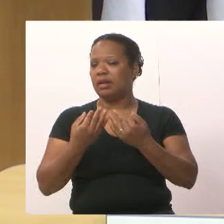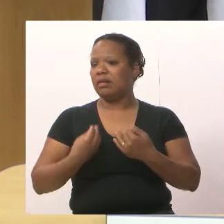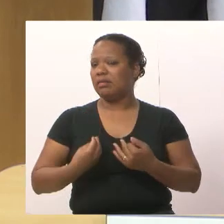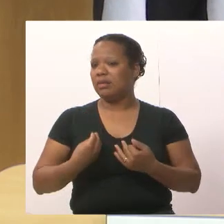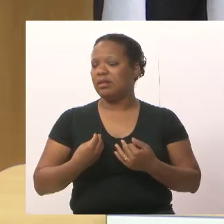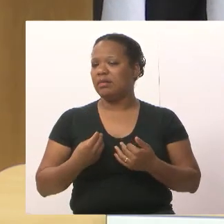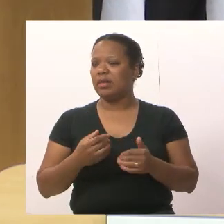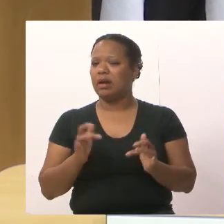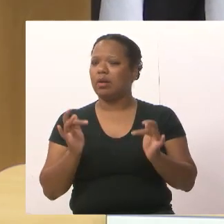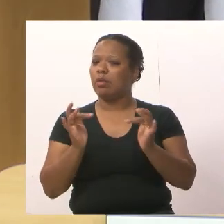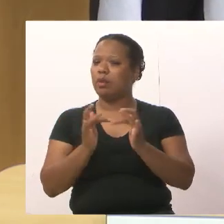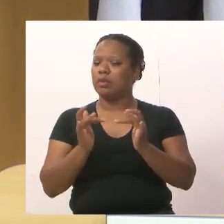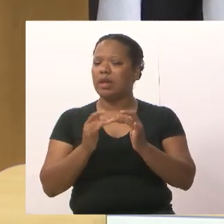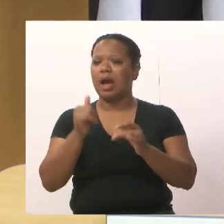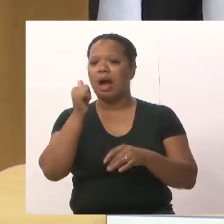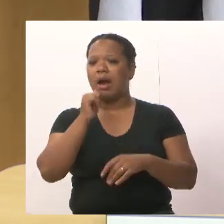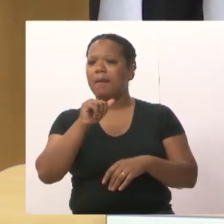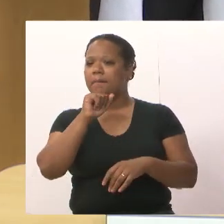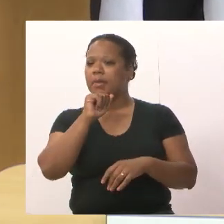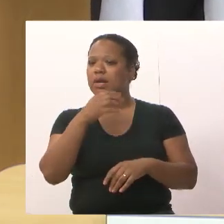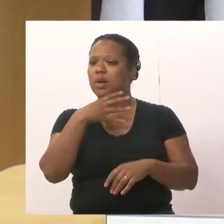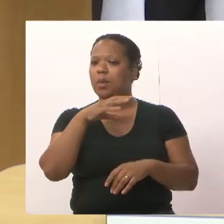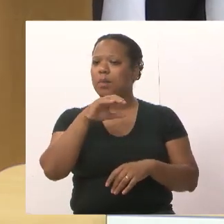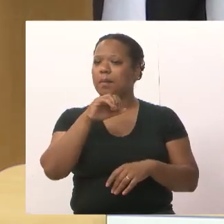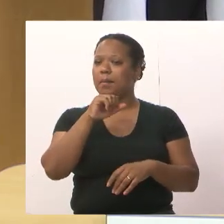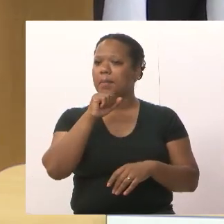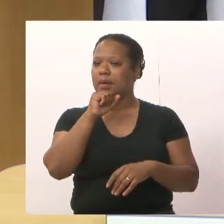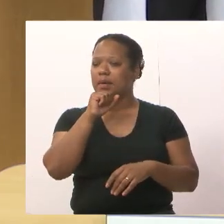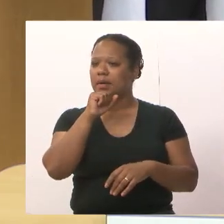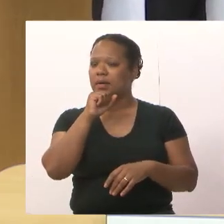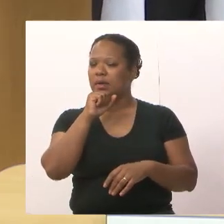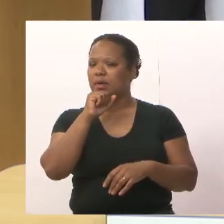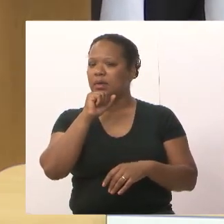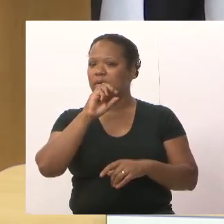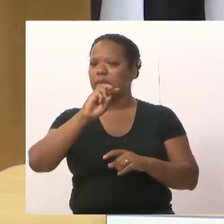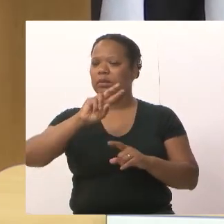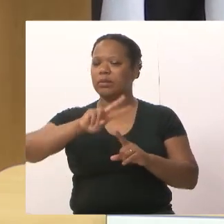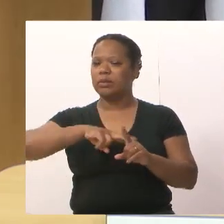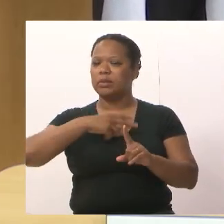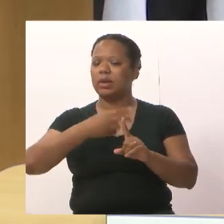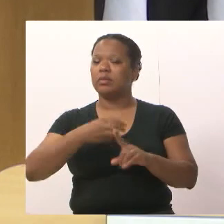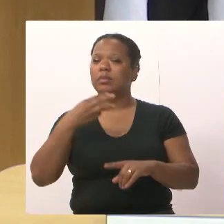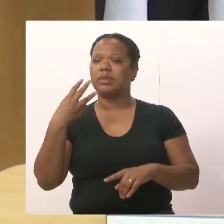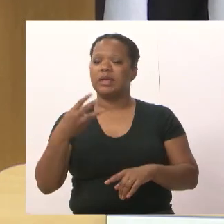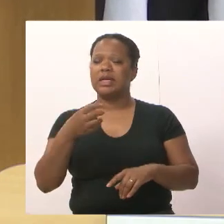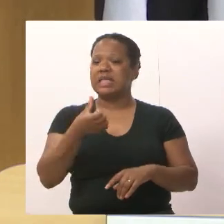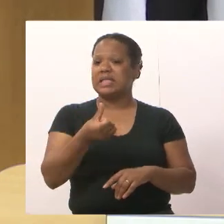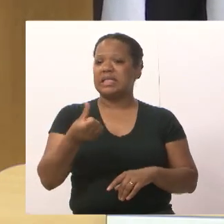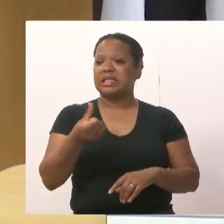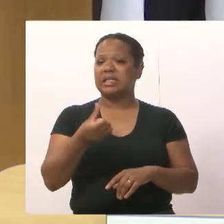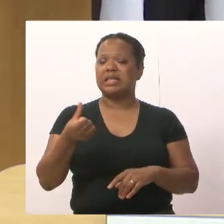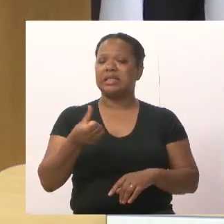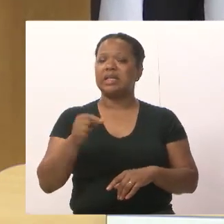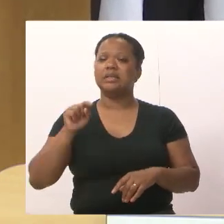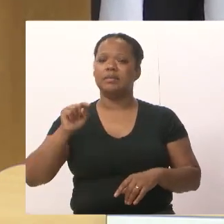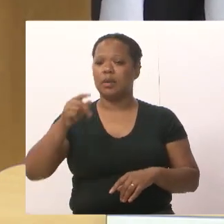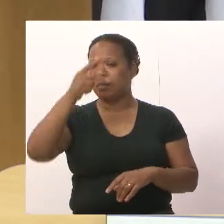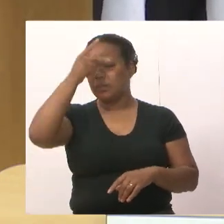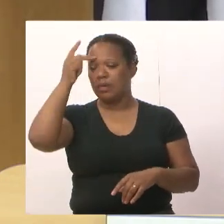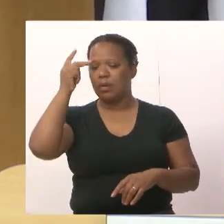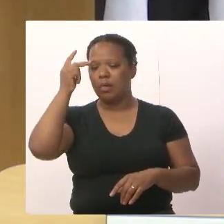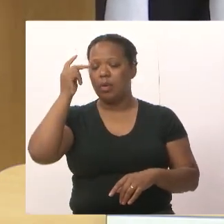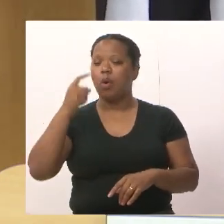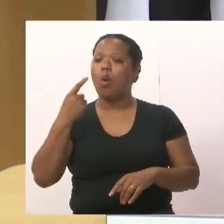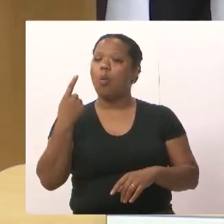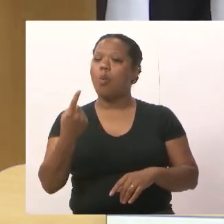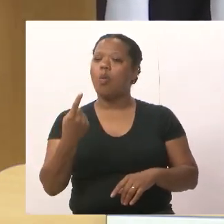da deficiência, um pai e uma mãe. Multiplicamos por 3, dá 66 mil pessoas. É 1/3